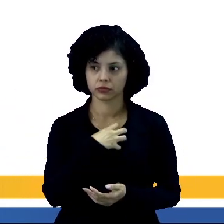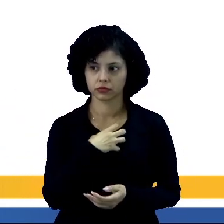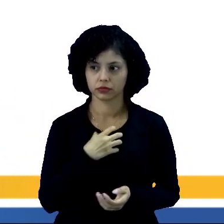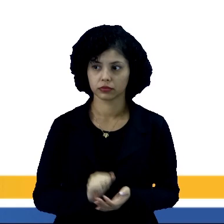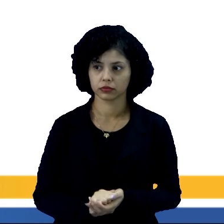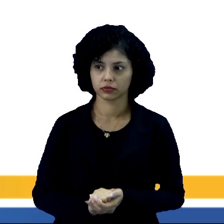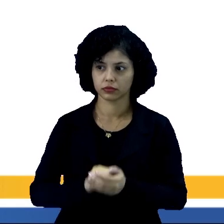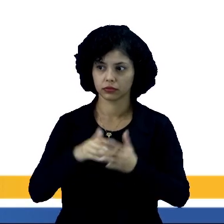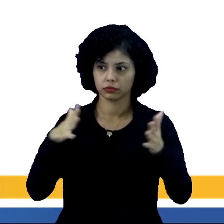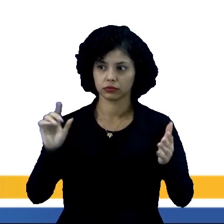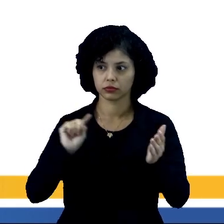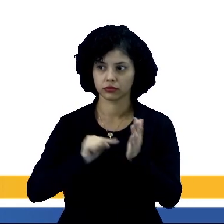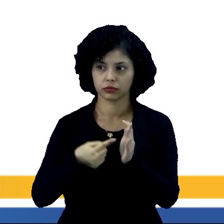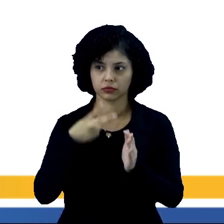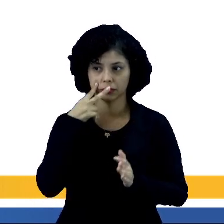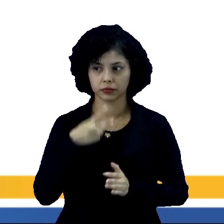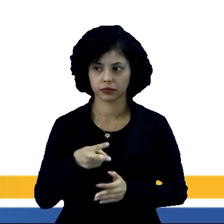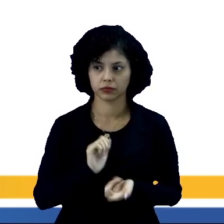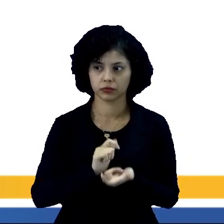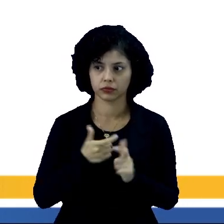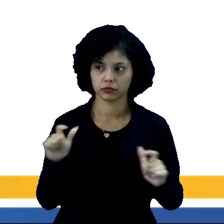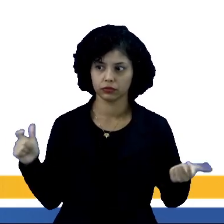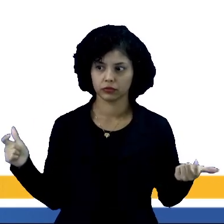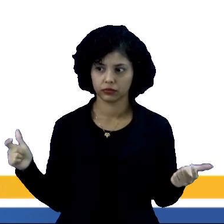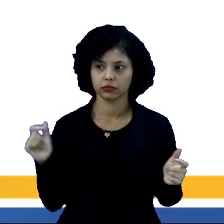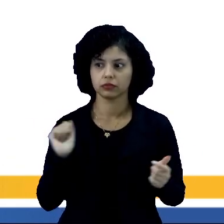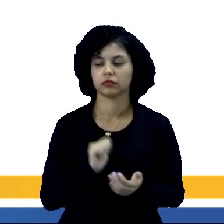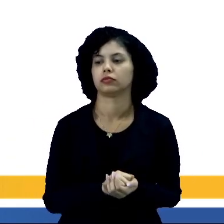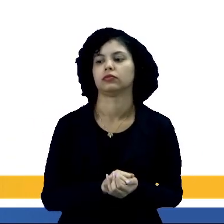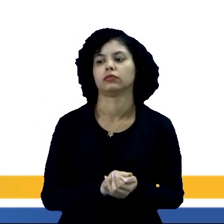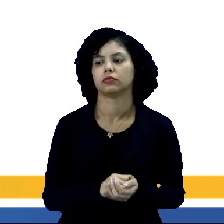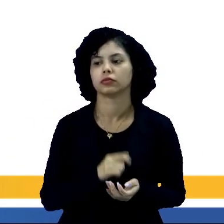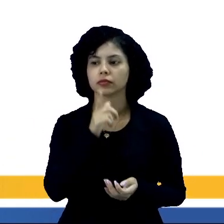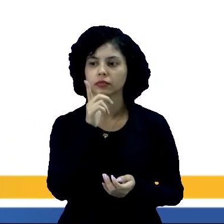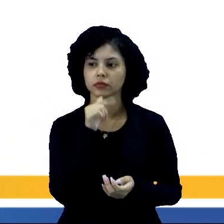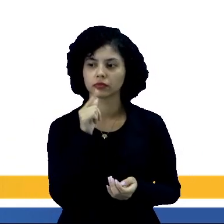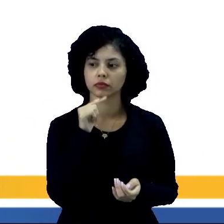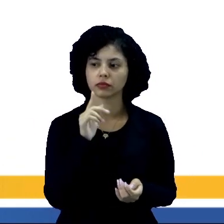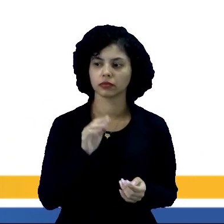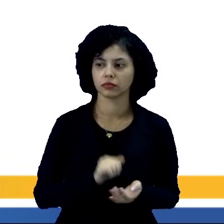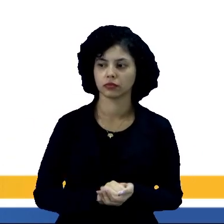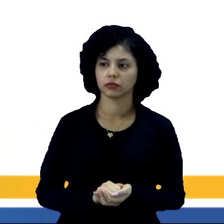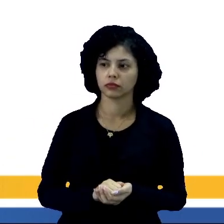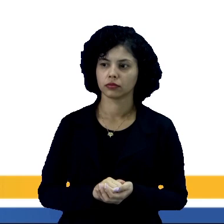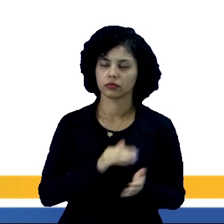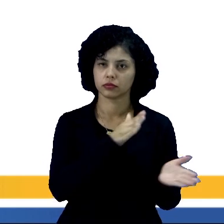energia cessar, vamos ver a fase de gigante vermelha, e de gigante vermelha ele